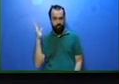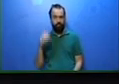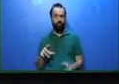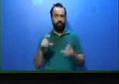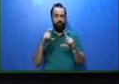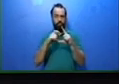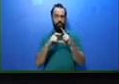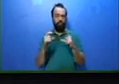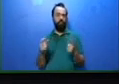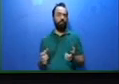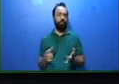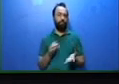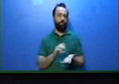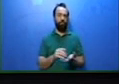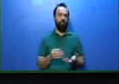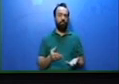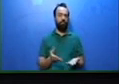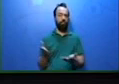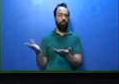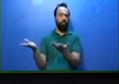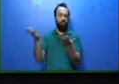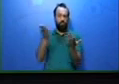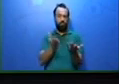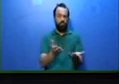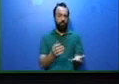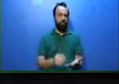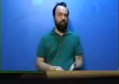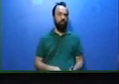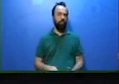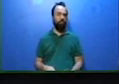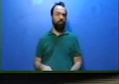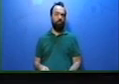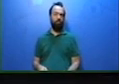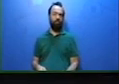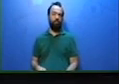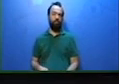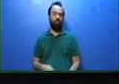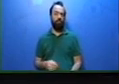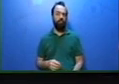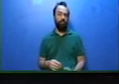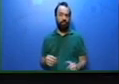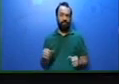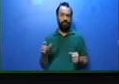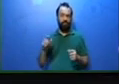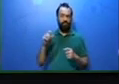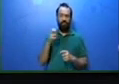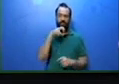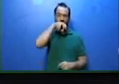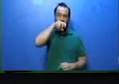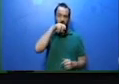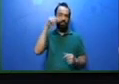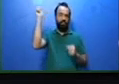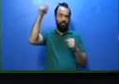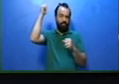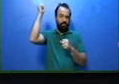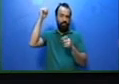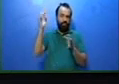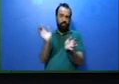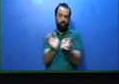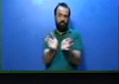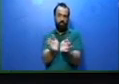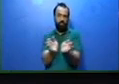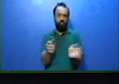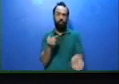Aqui nós trouxemos uma tirinha do Maurício de Souza, né? Responsável pela Turma da Mônica. Eu sei que vocês